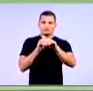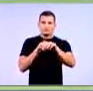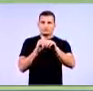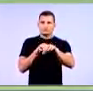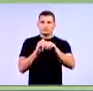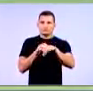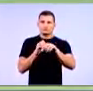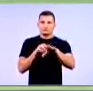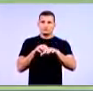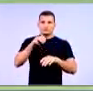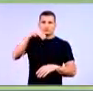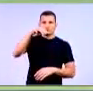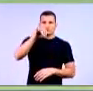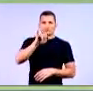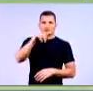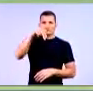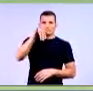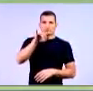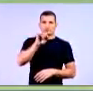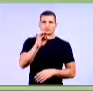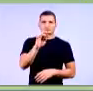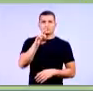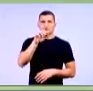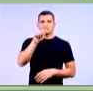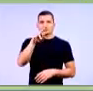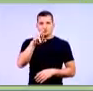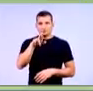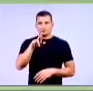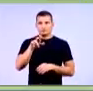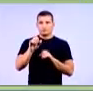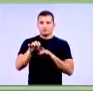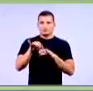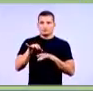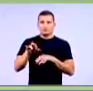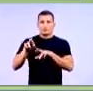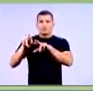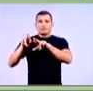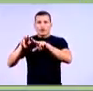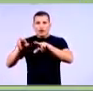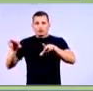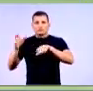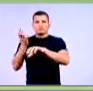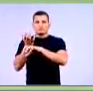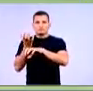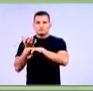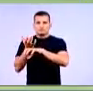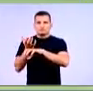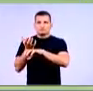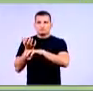aqui a relação dele, né? Ele ministra várias disciplinas,